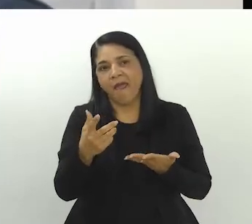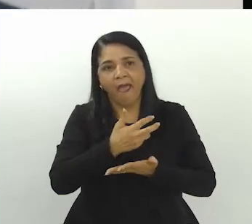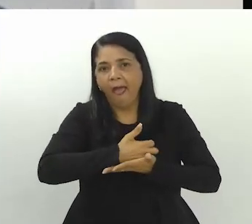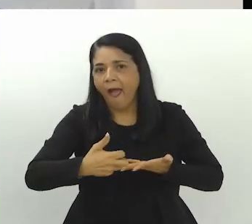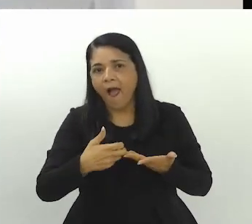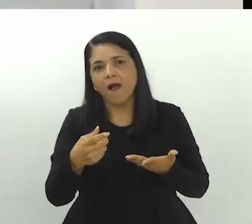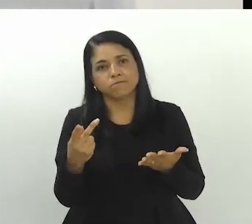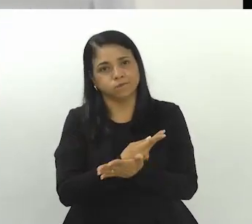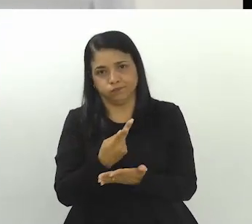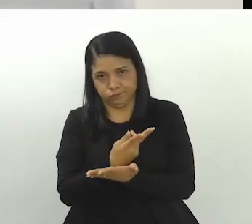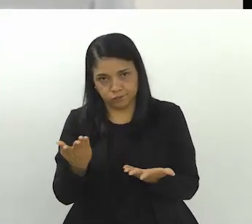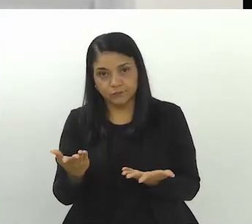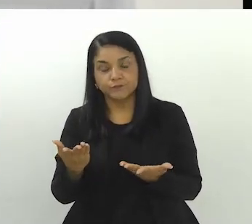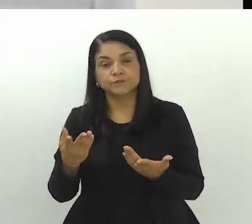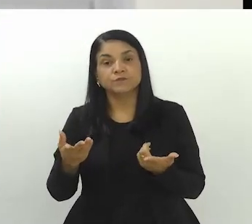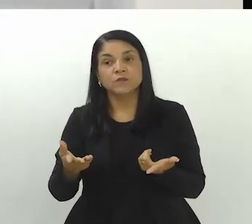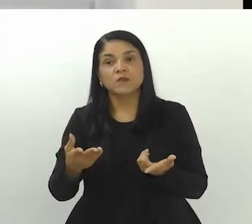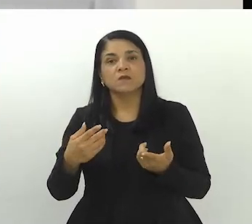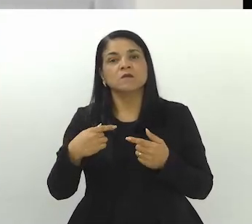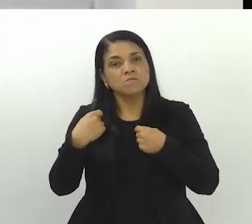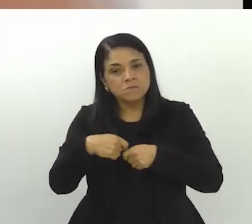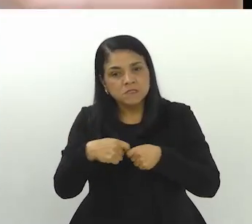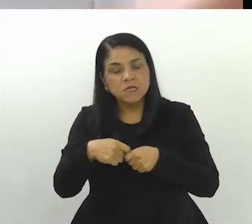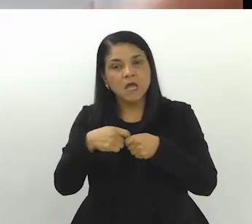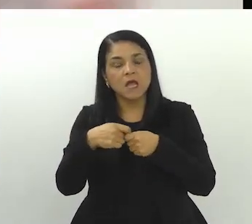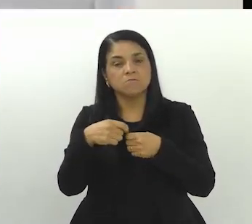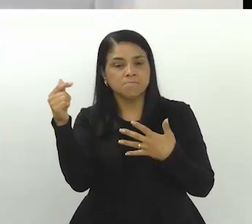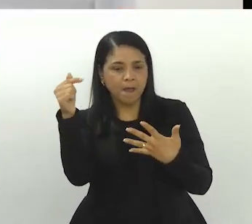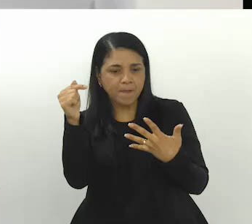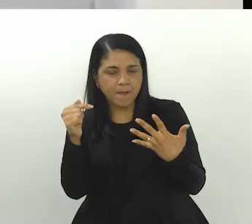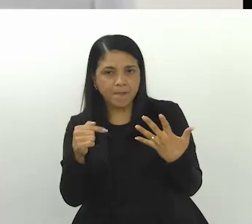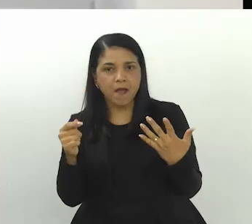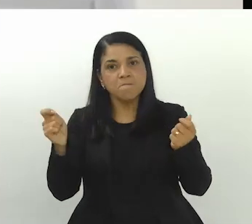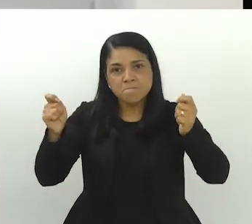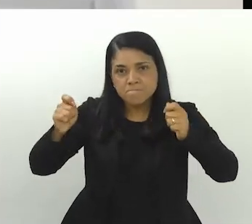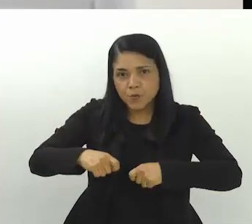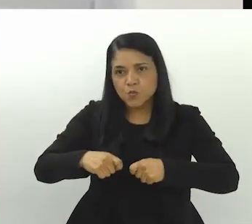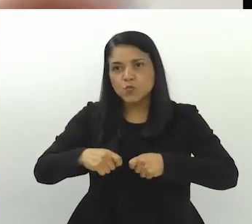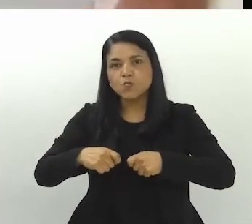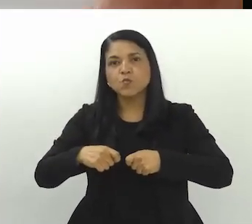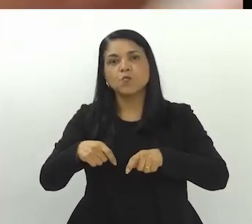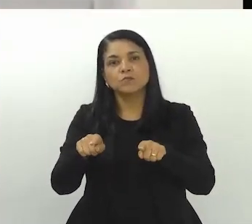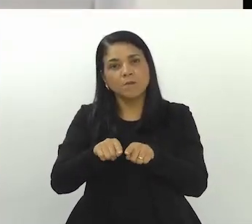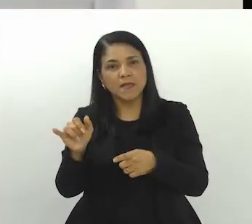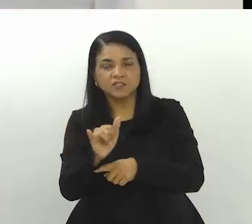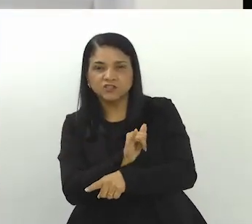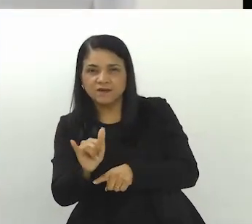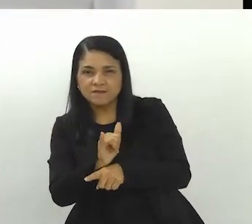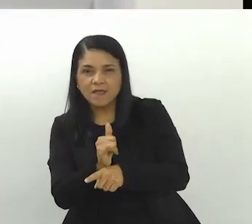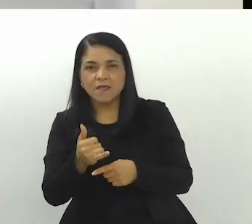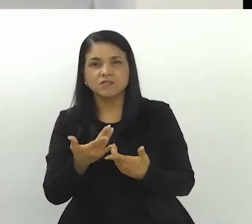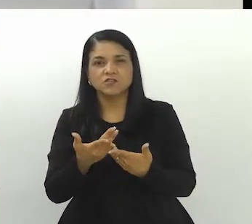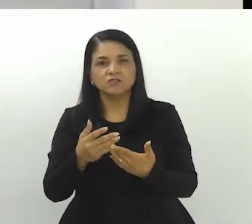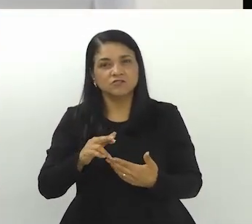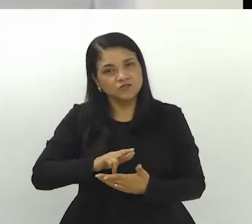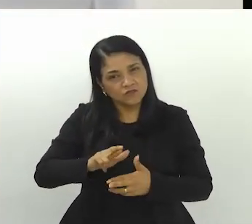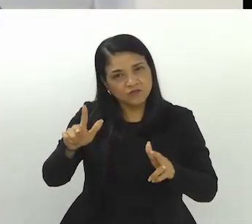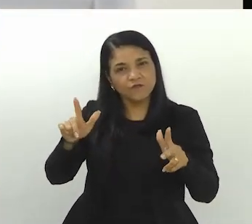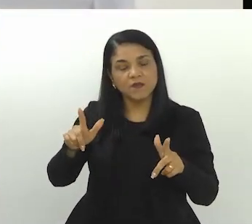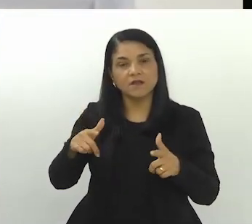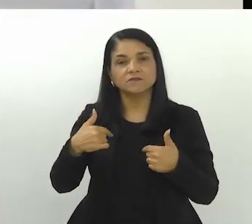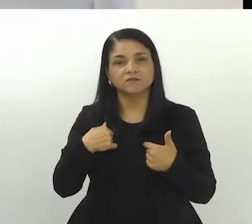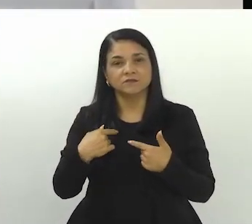é preciso também, né, você ampliar o leque de possibilidades e é preciso também, talvez, percorrer